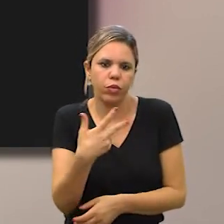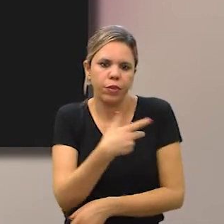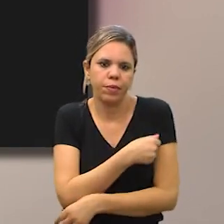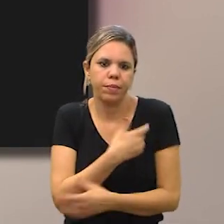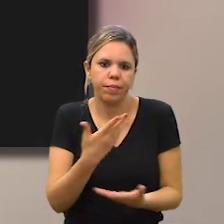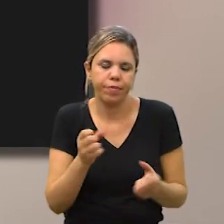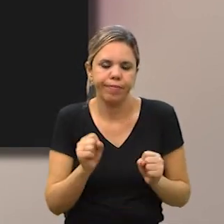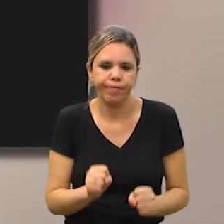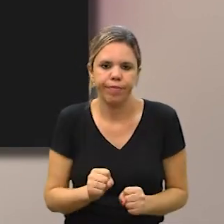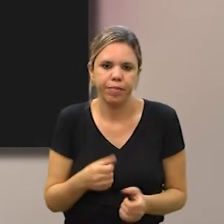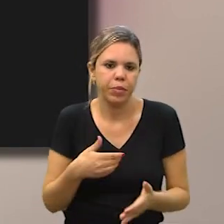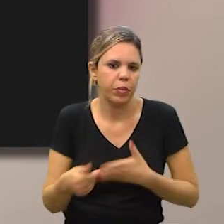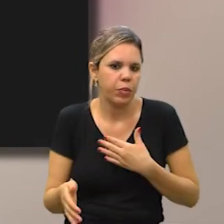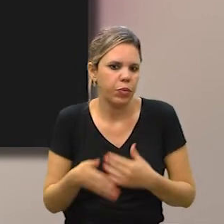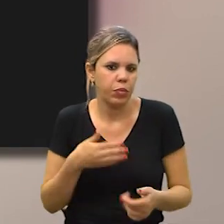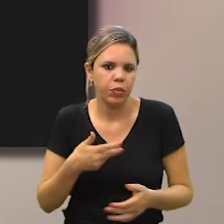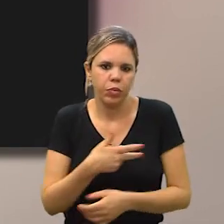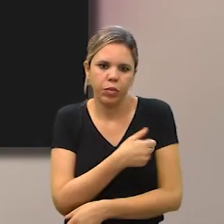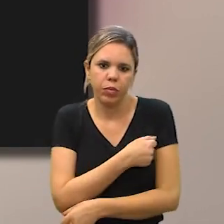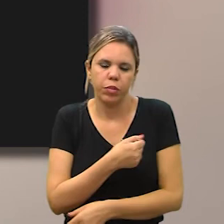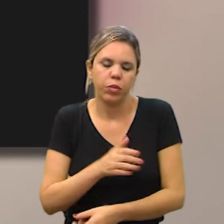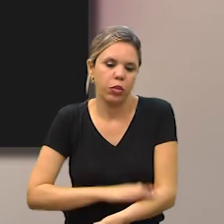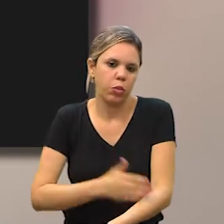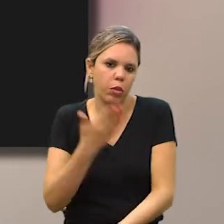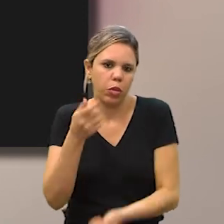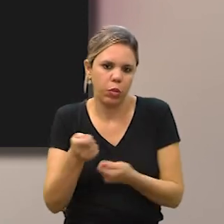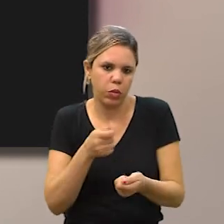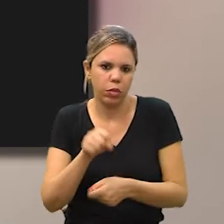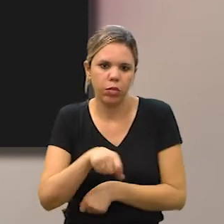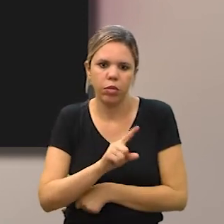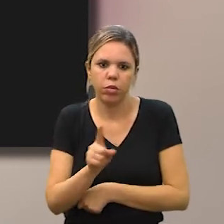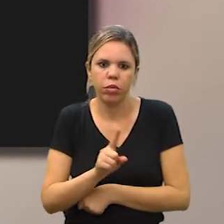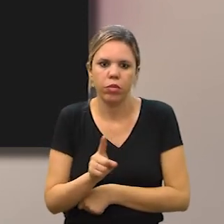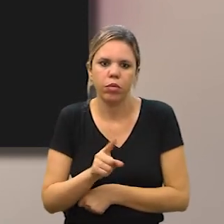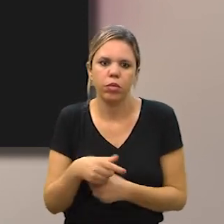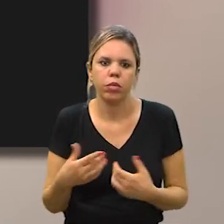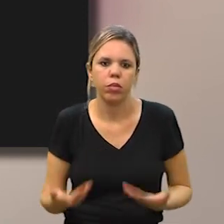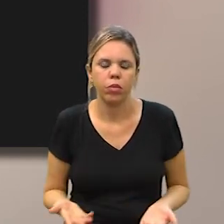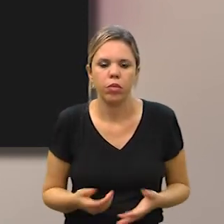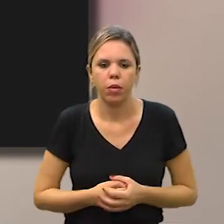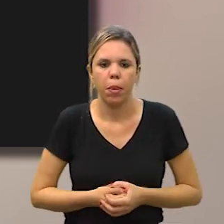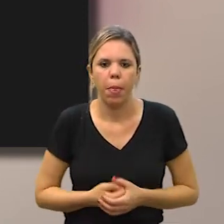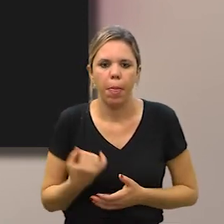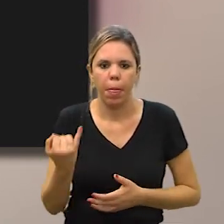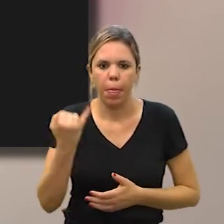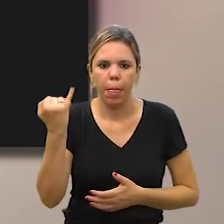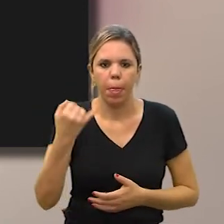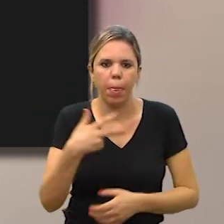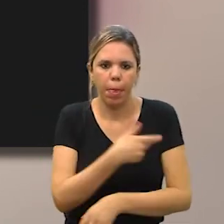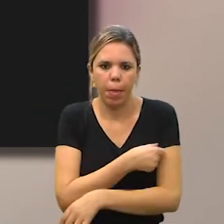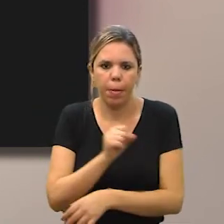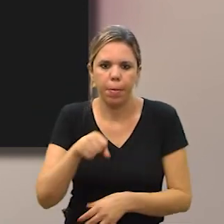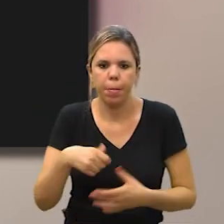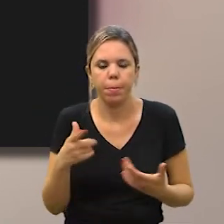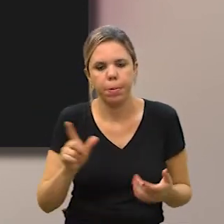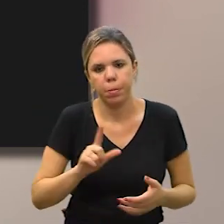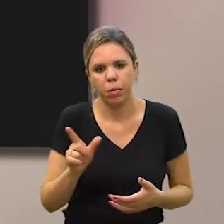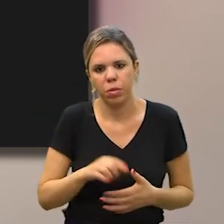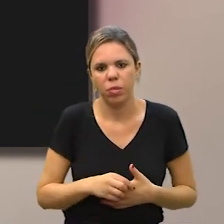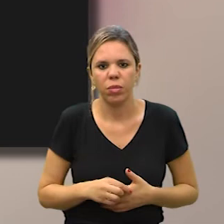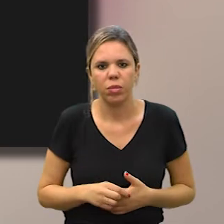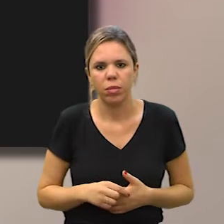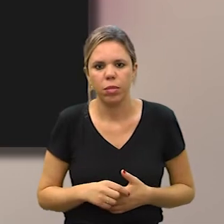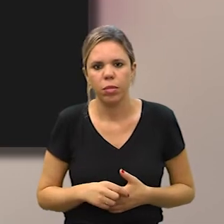dose da vacina para tomar e nem da pressão está ou não controlada é importante tomar vacina